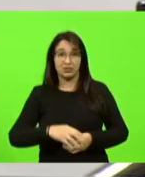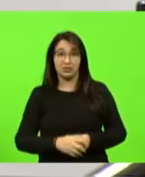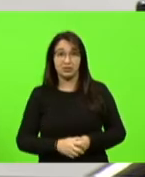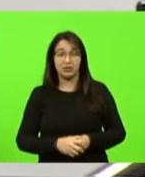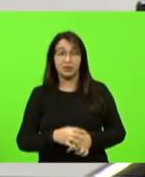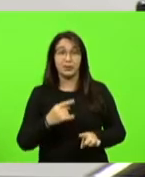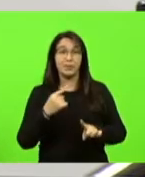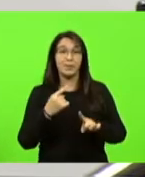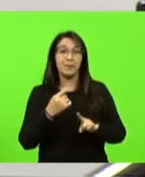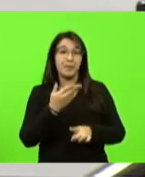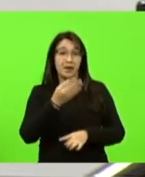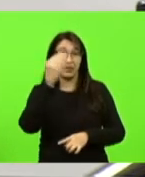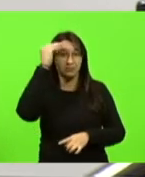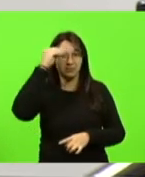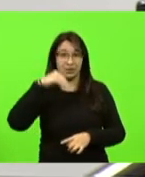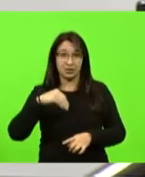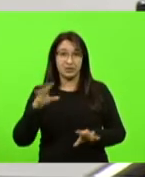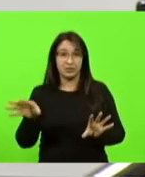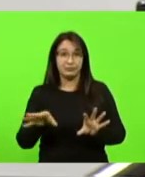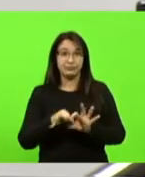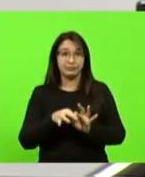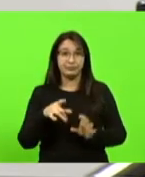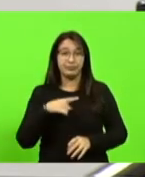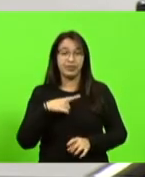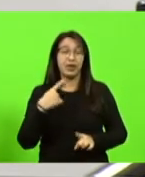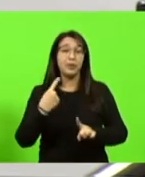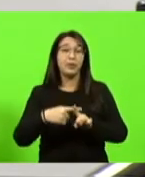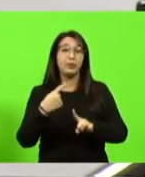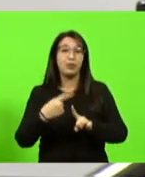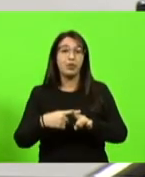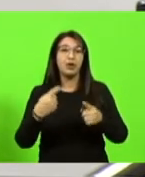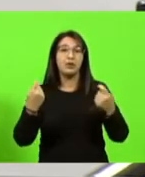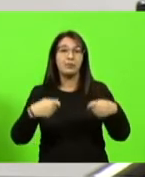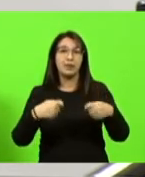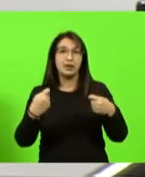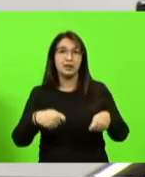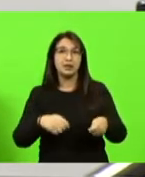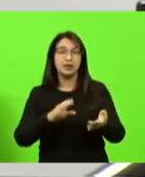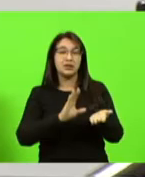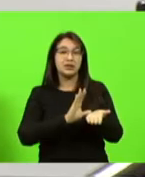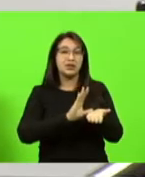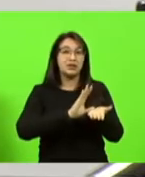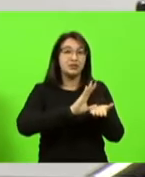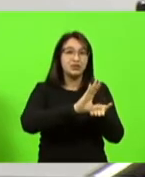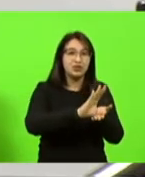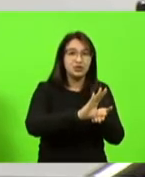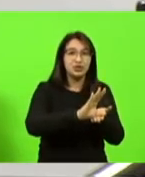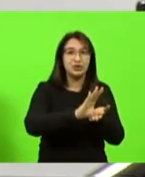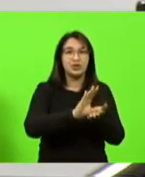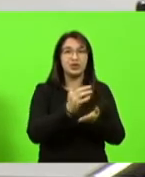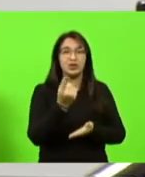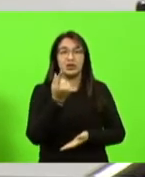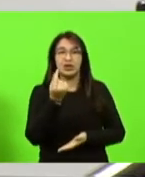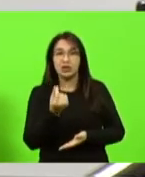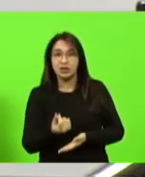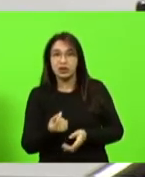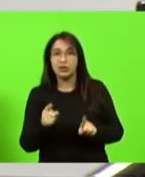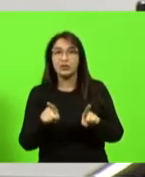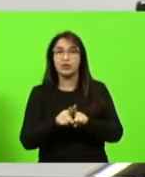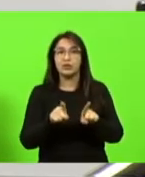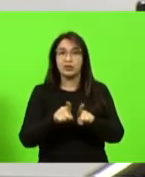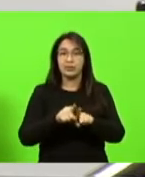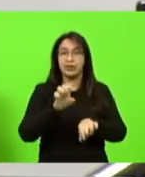O prefeito desistiu do convênio. Porque ele teria que botar tanto de dinheiro quanto iria do Estado.